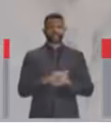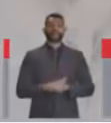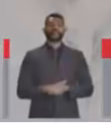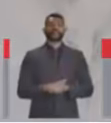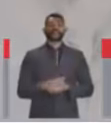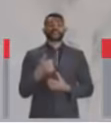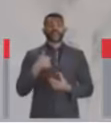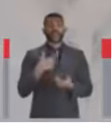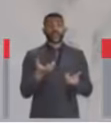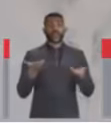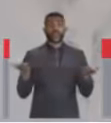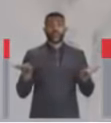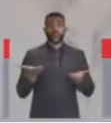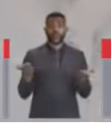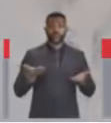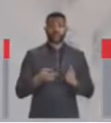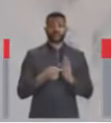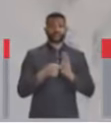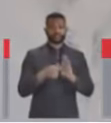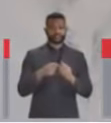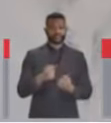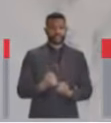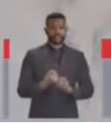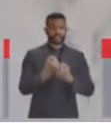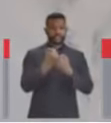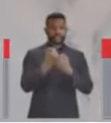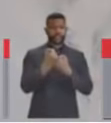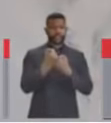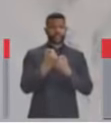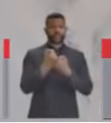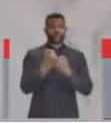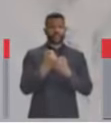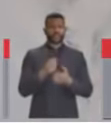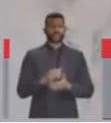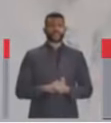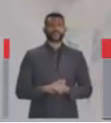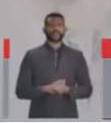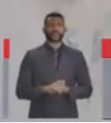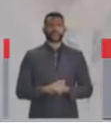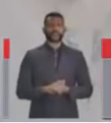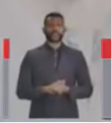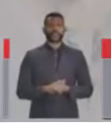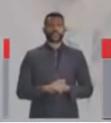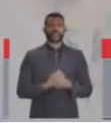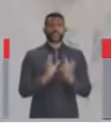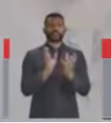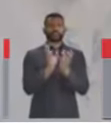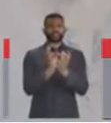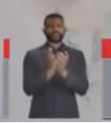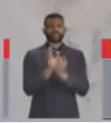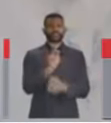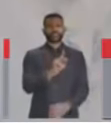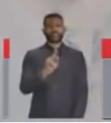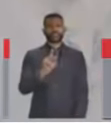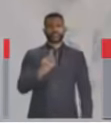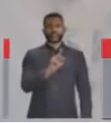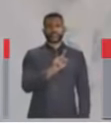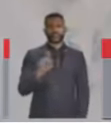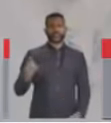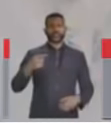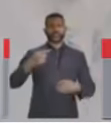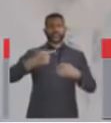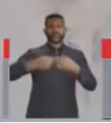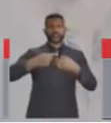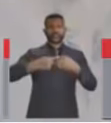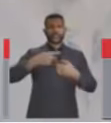em carta Presidente hoje e manifestar o meu apoio a minha solidariedade ao professores do